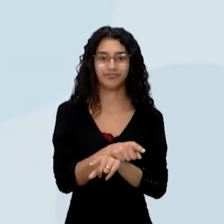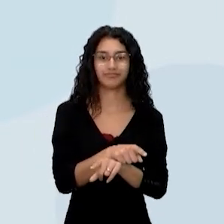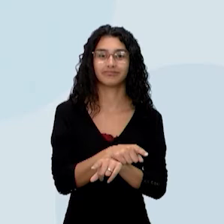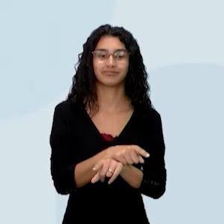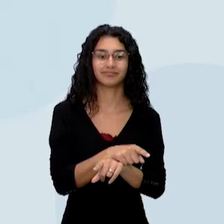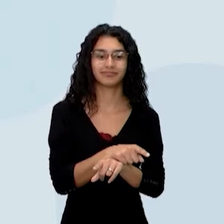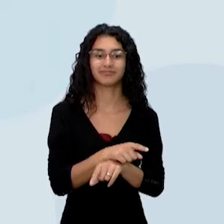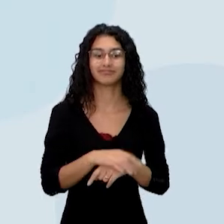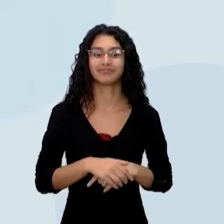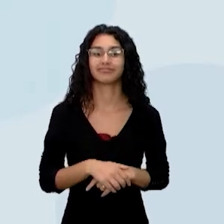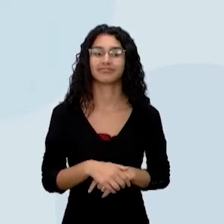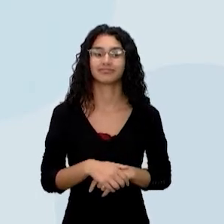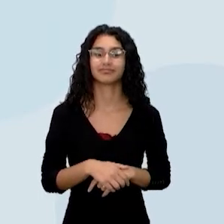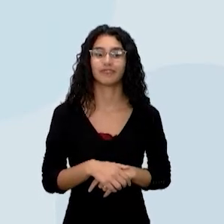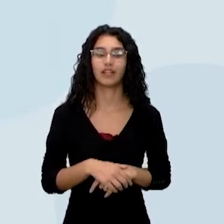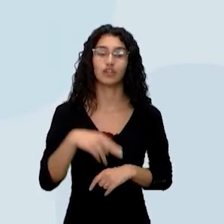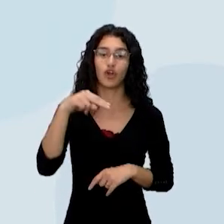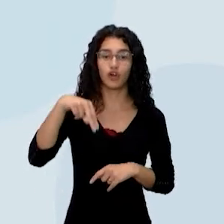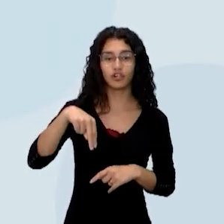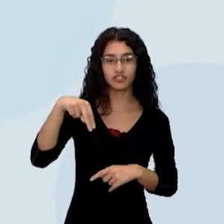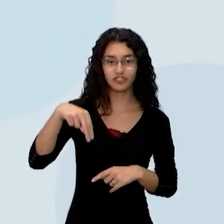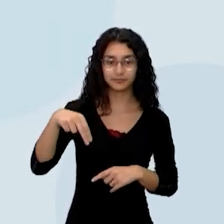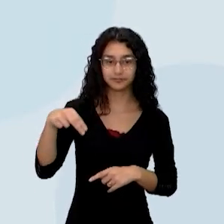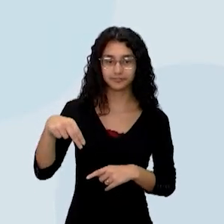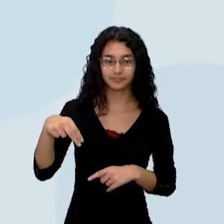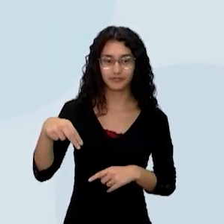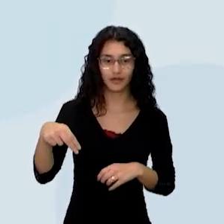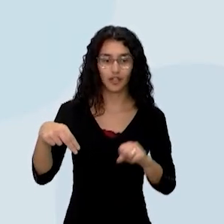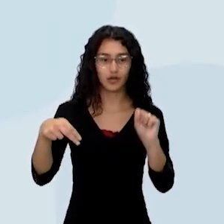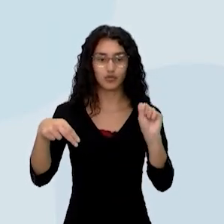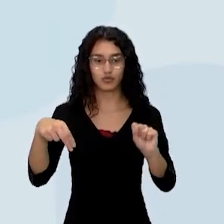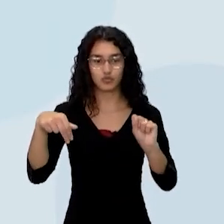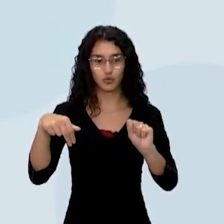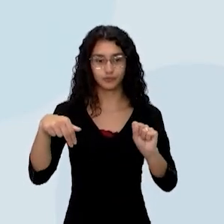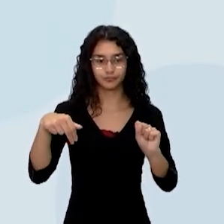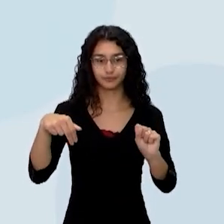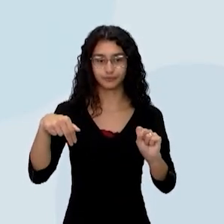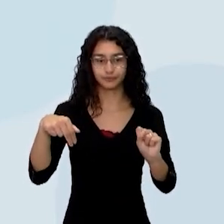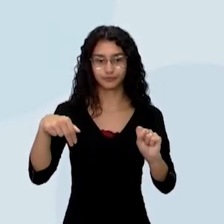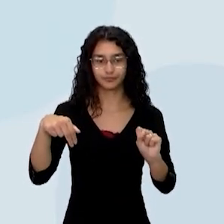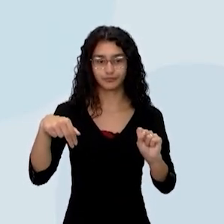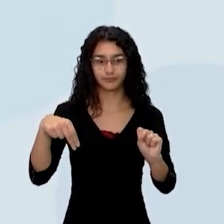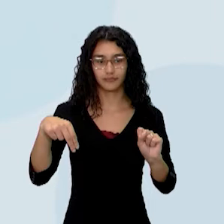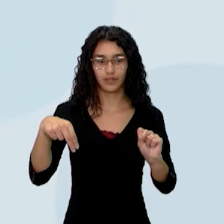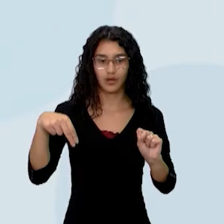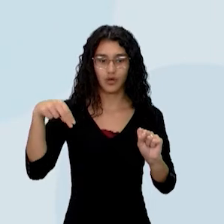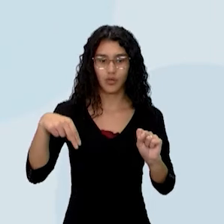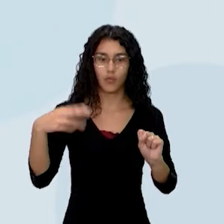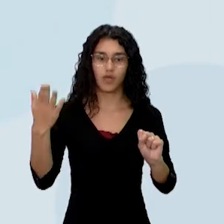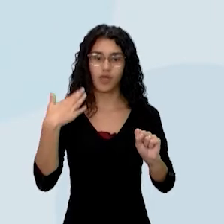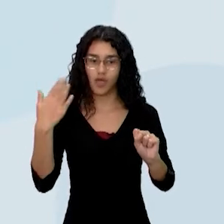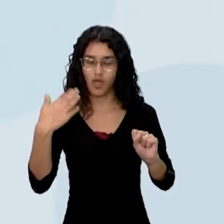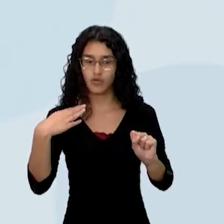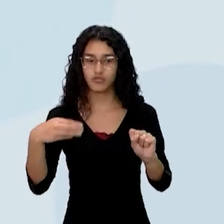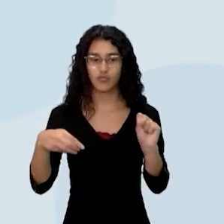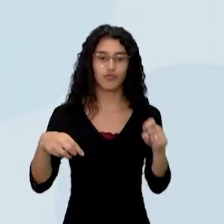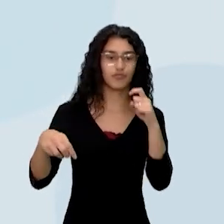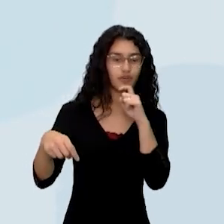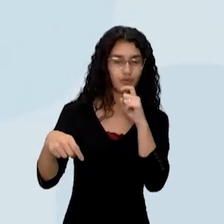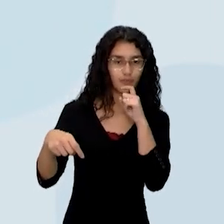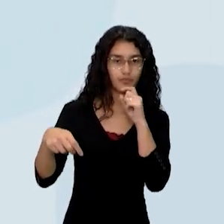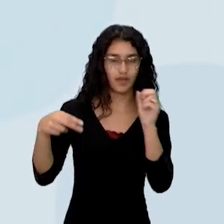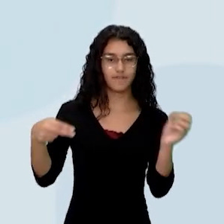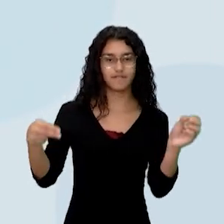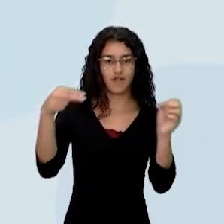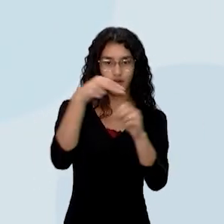norte do planeta do que a parte do sul. Então aqui fica mais, a vez fica aqui mais quente e aqui mais frio. E aí depois ele inverte,